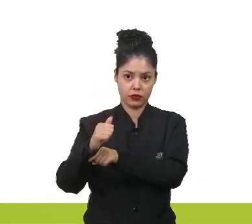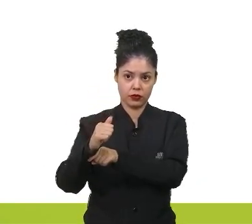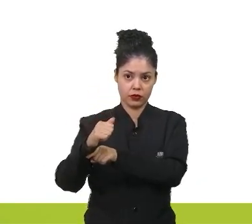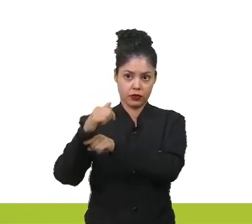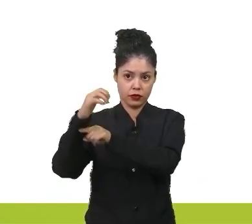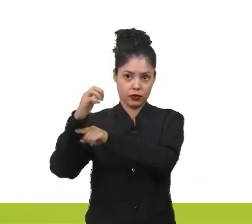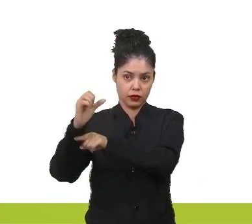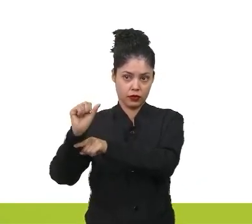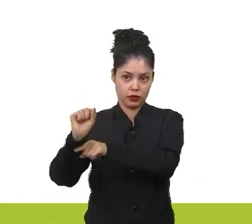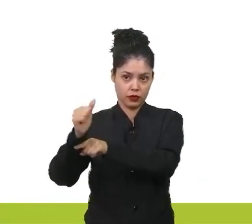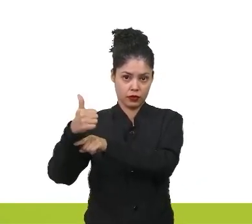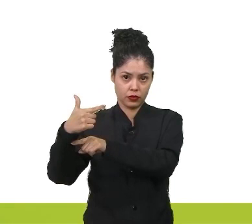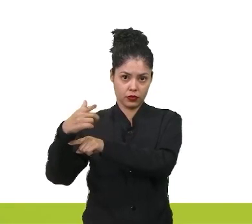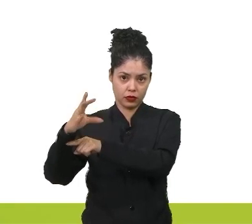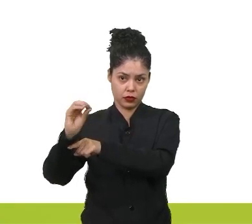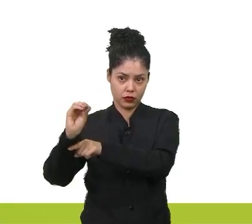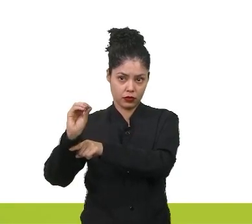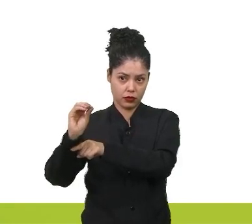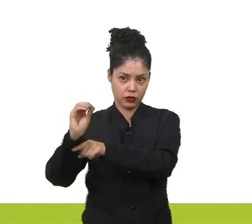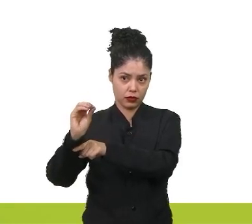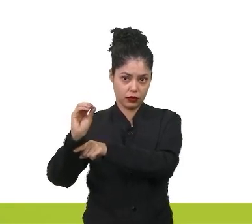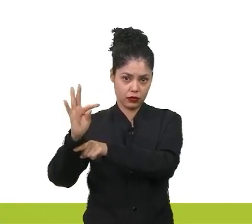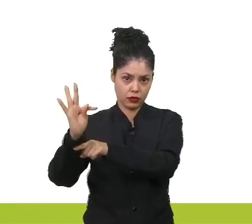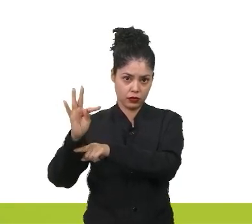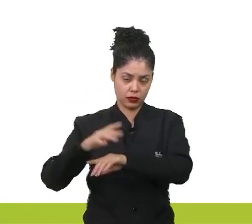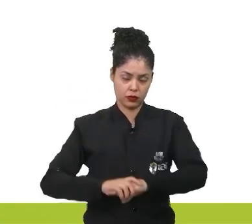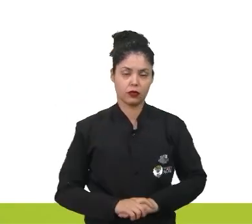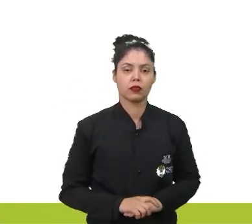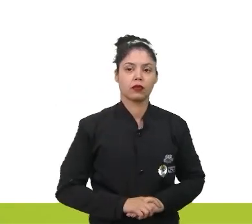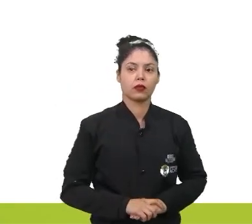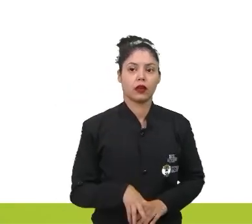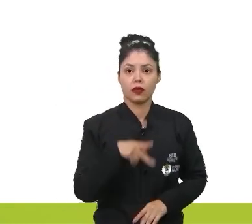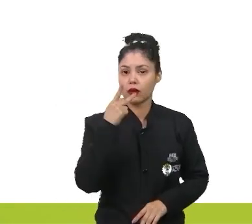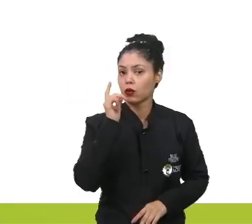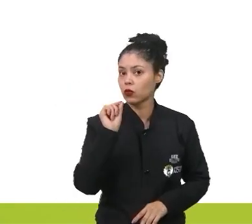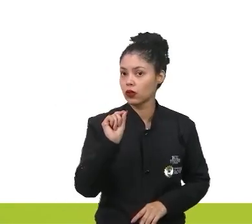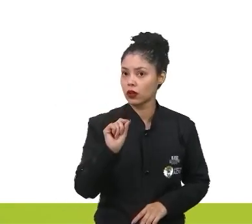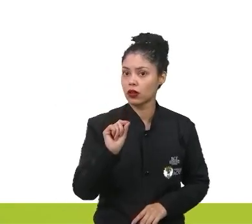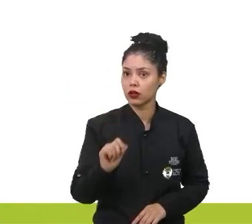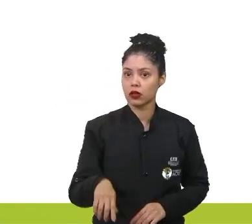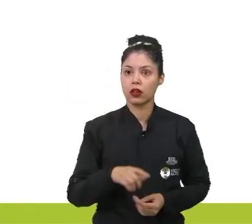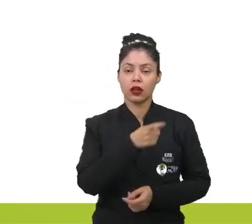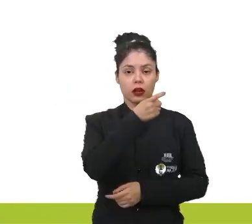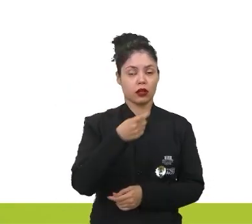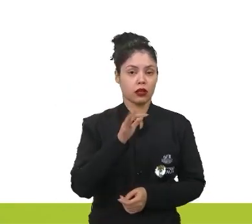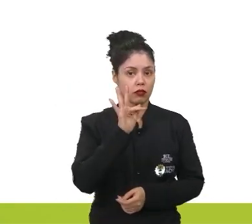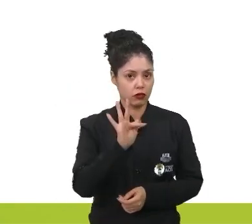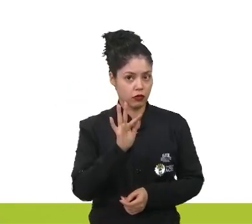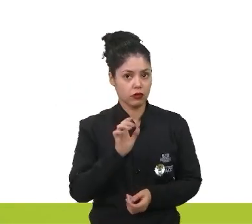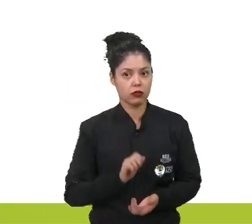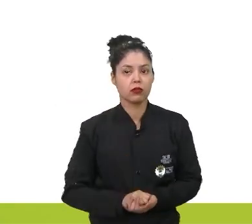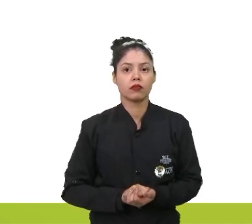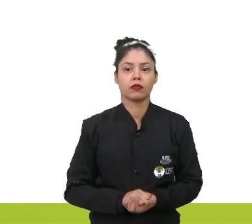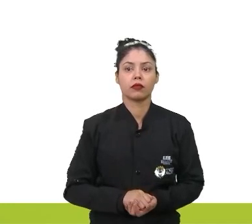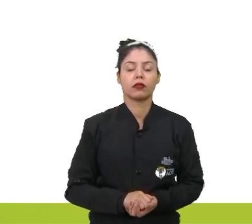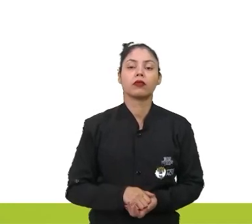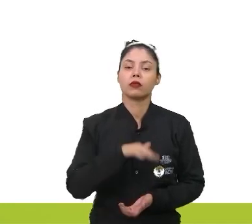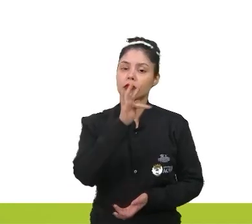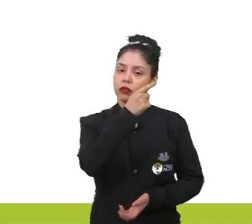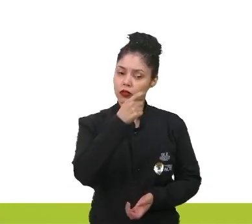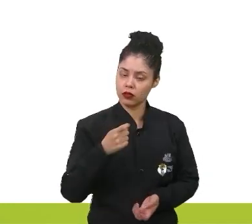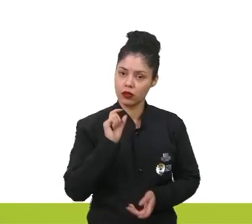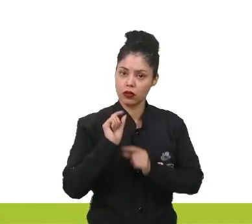mais 120t. Ele está dizendo que esse f de x aqui, ó, esse f de x,